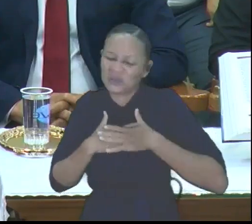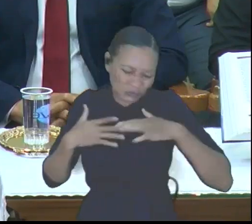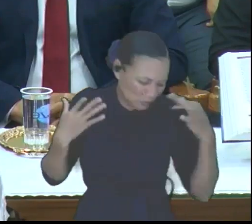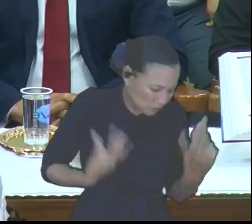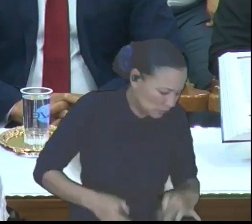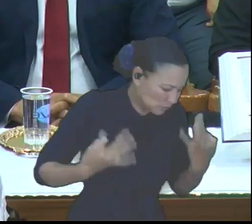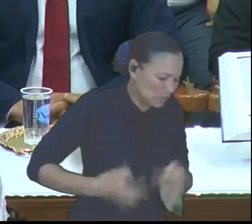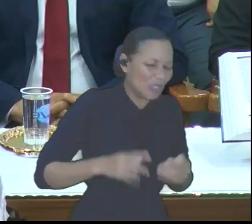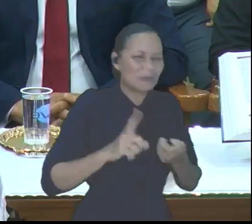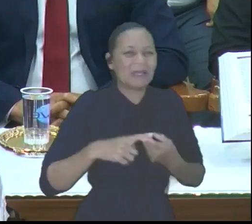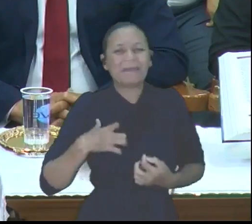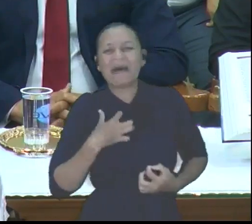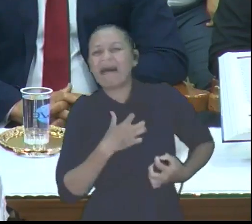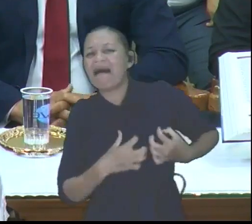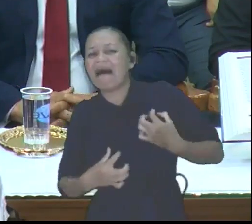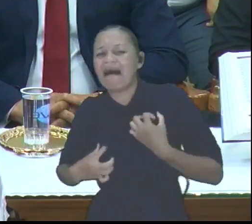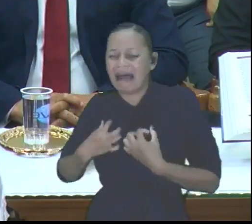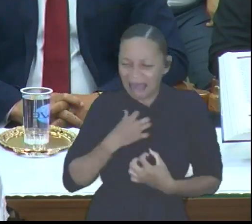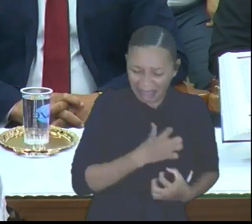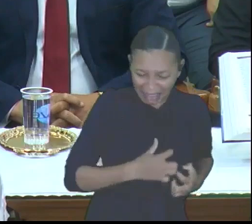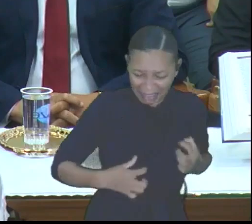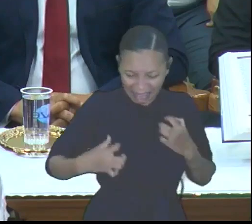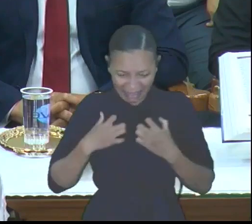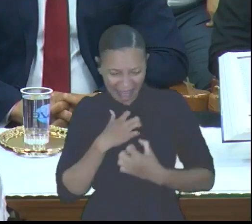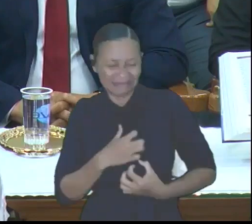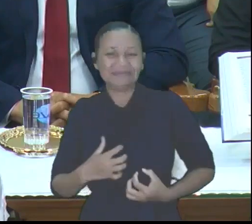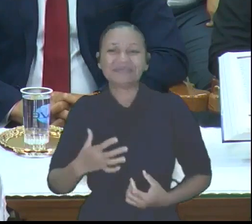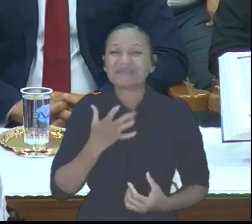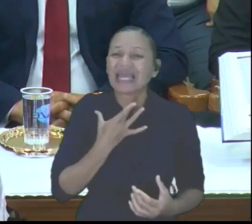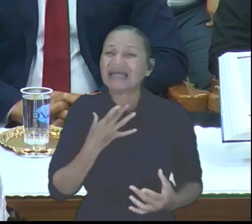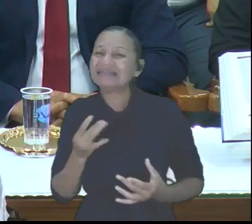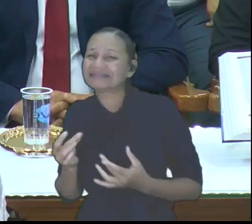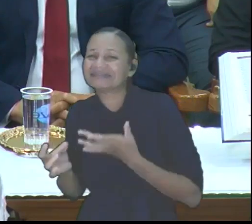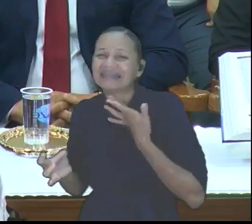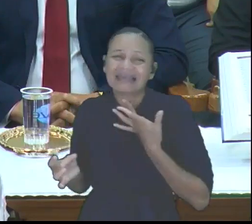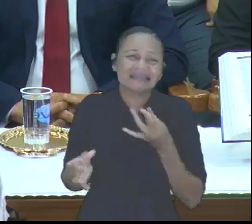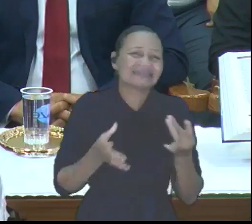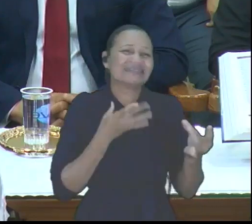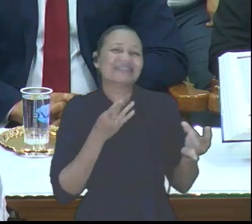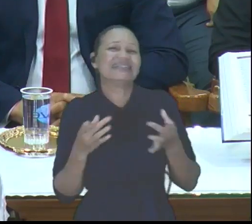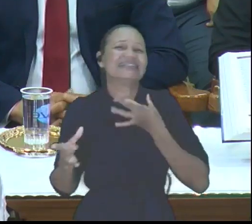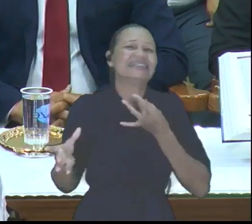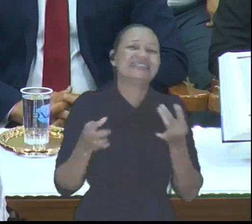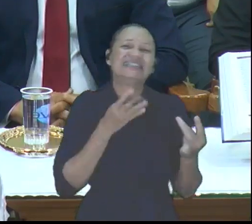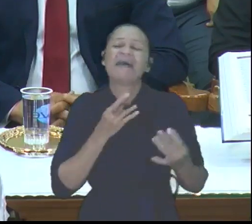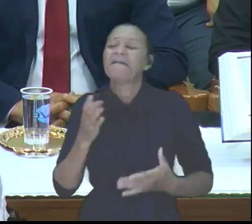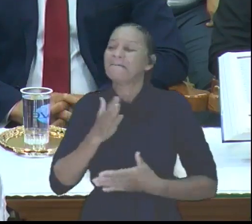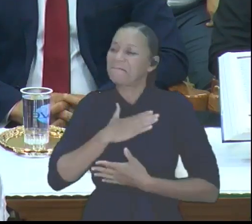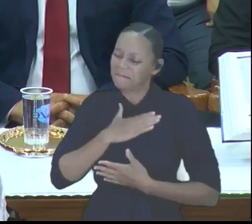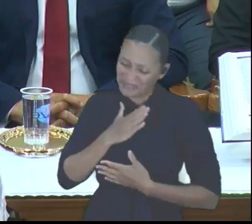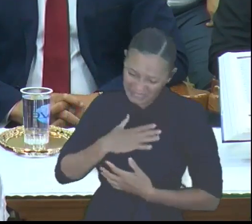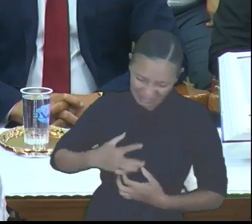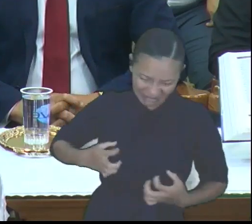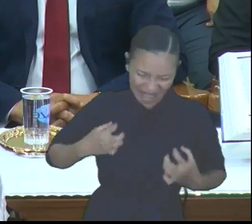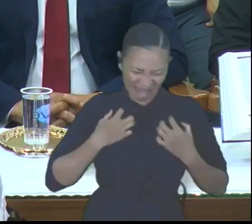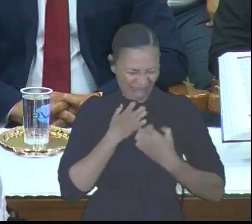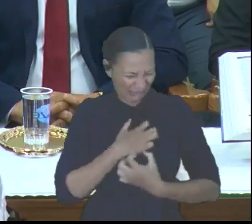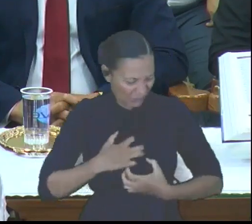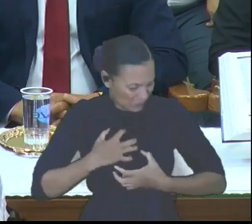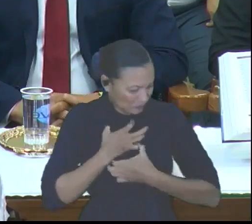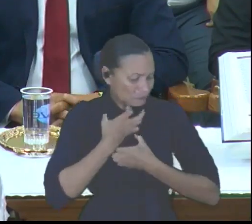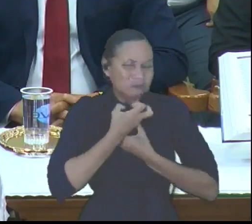minhas angústias, porque quanto mais sede eu tenho de Deus, mais a minha angústia é